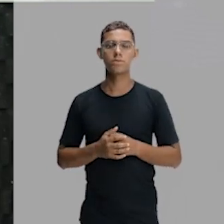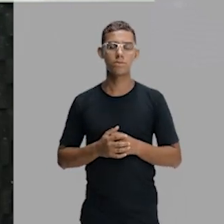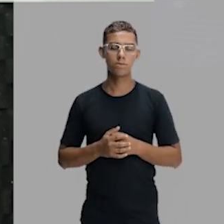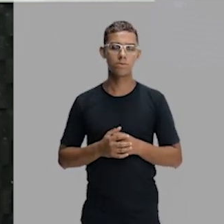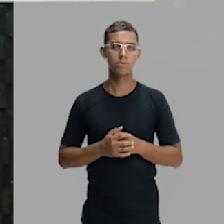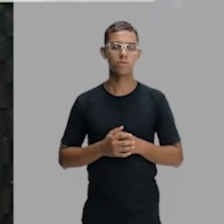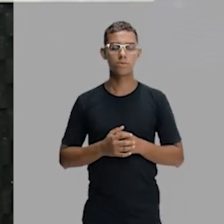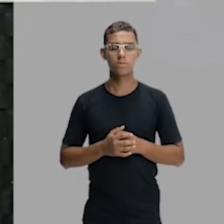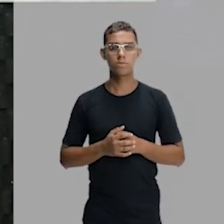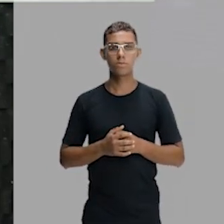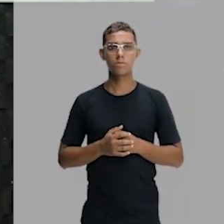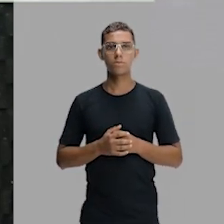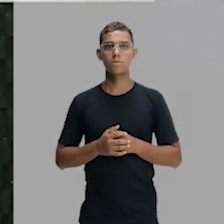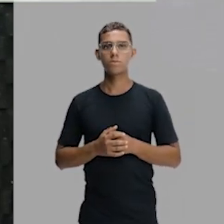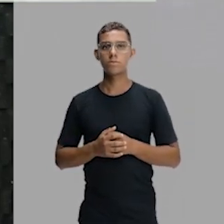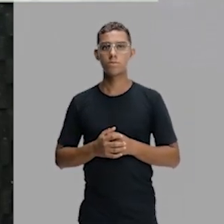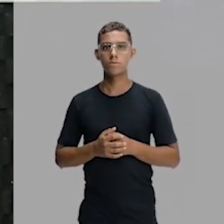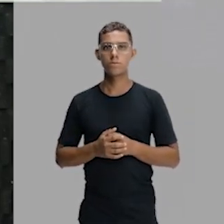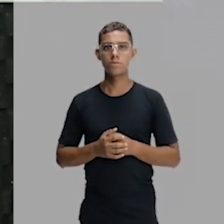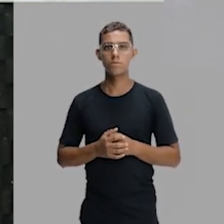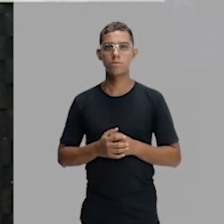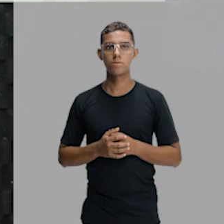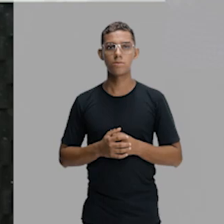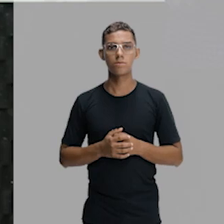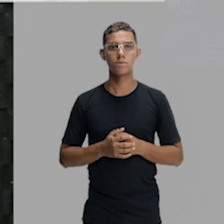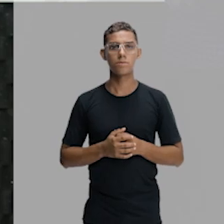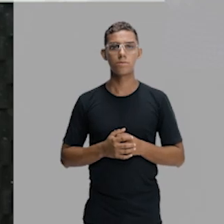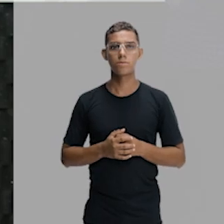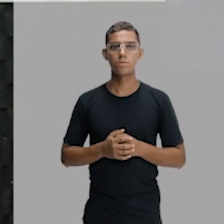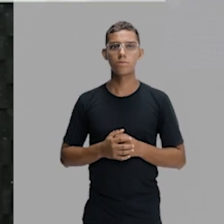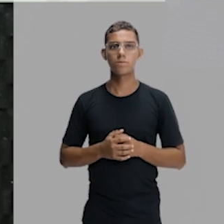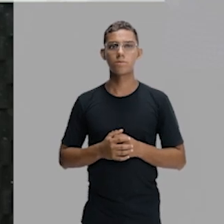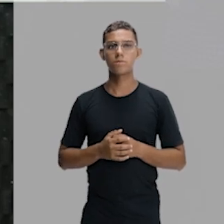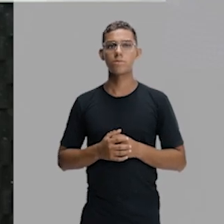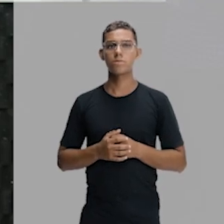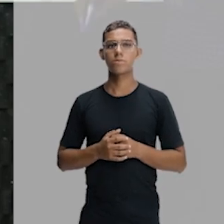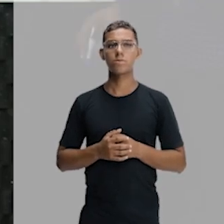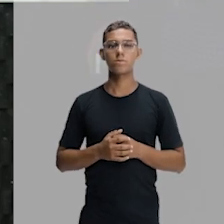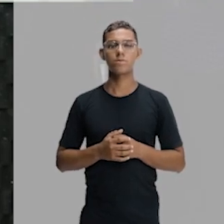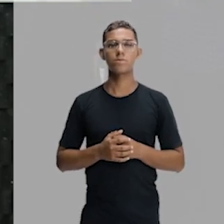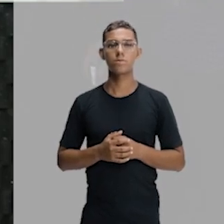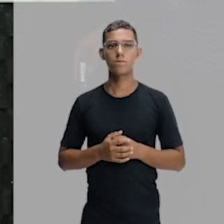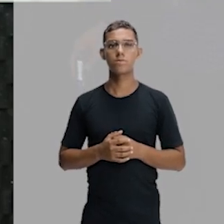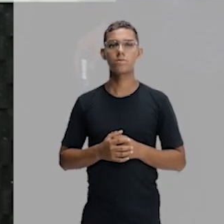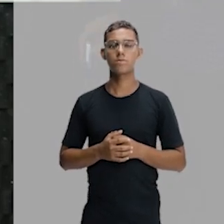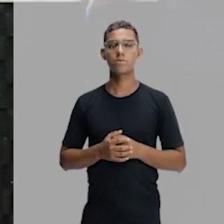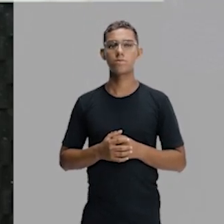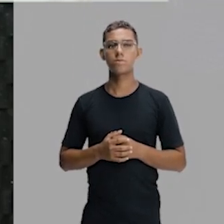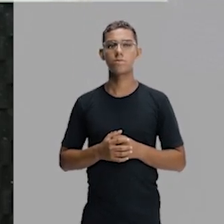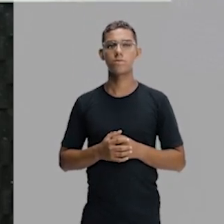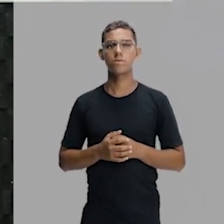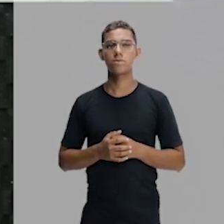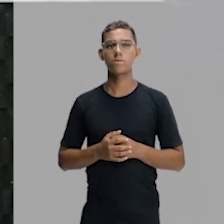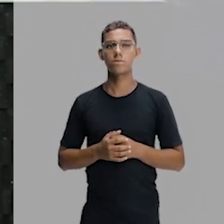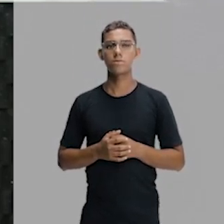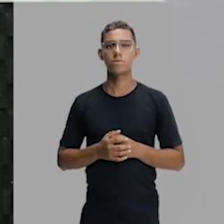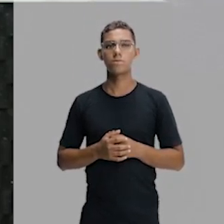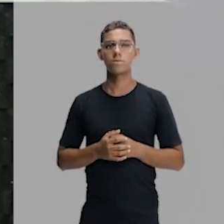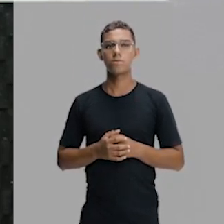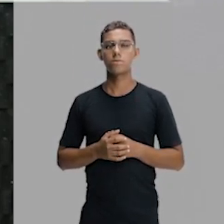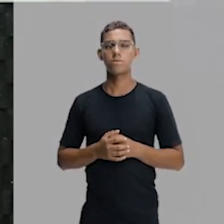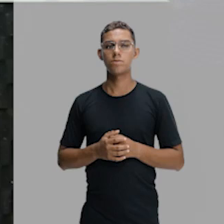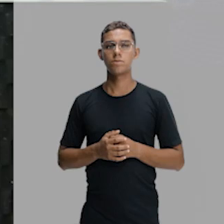possibilidades, apenas uma é de se produzir planta anã. Então, essa aqui